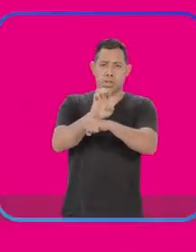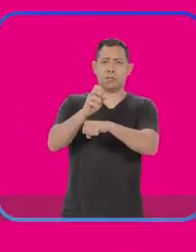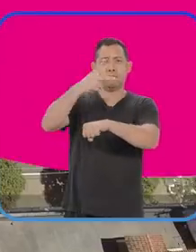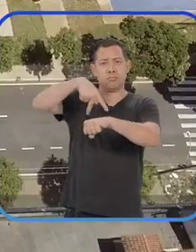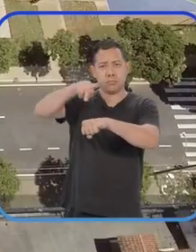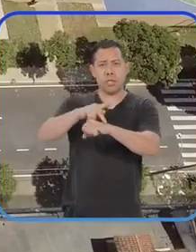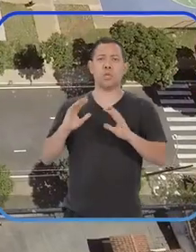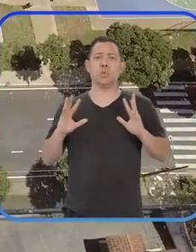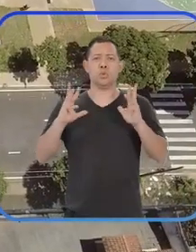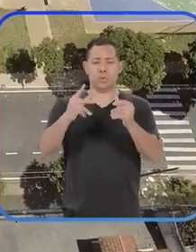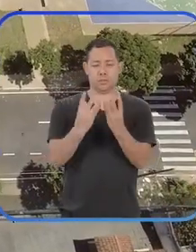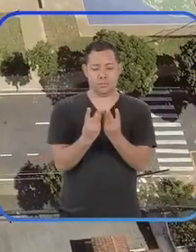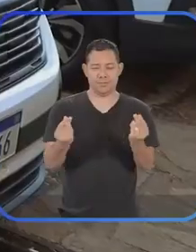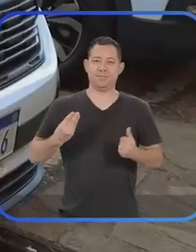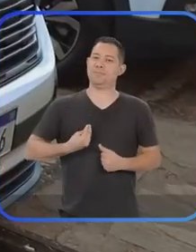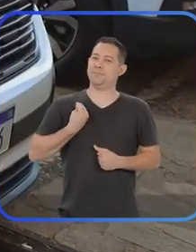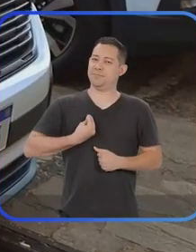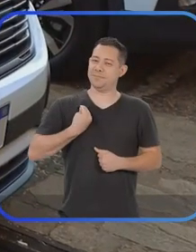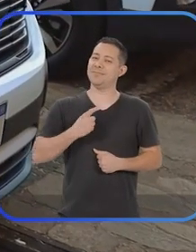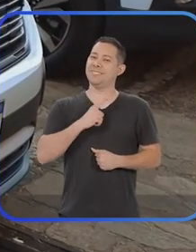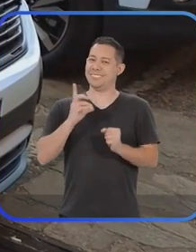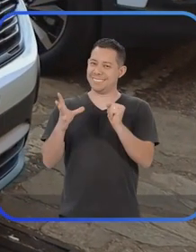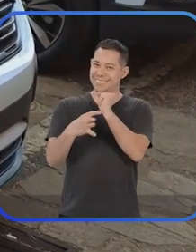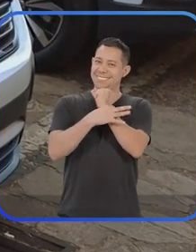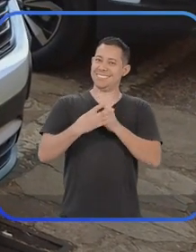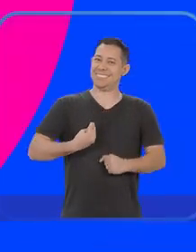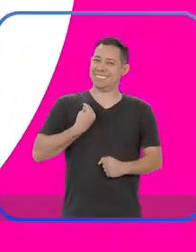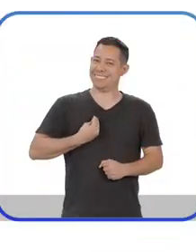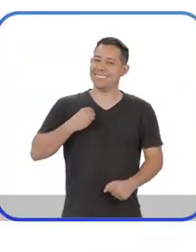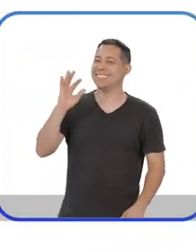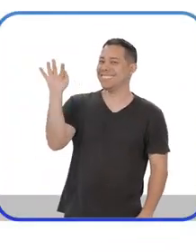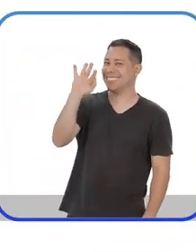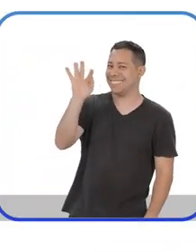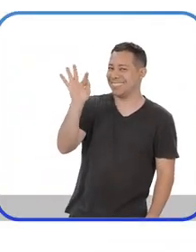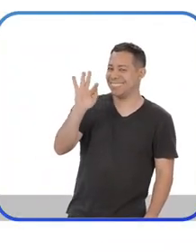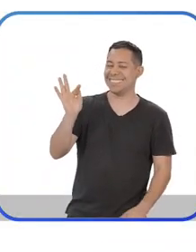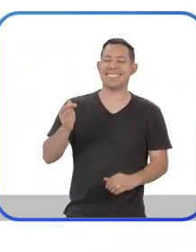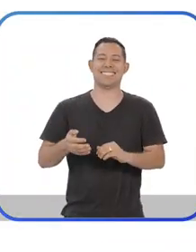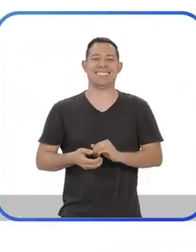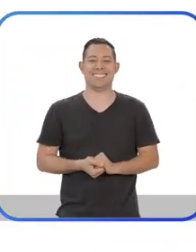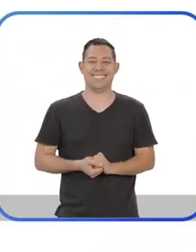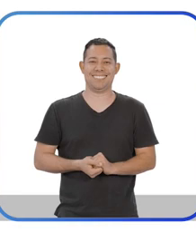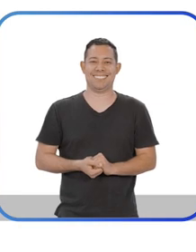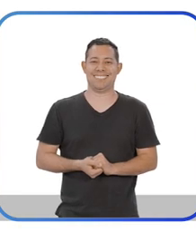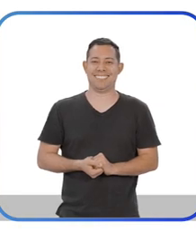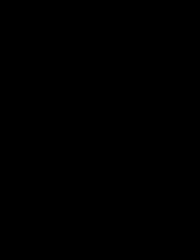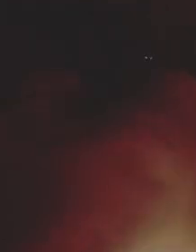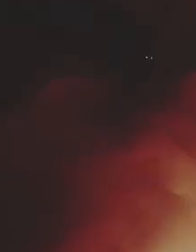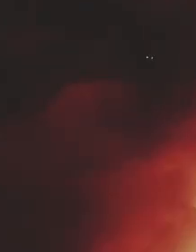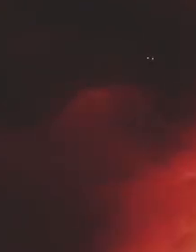país. Tem qualidade de vida e é mais segura para se viver. Essa é a nossa Franca.